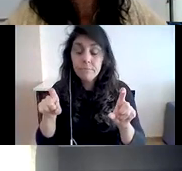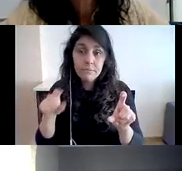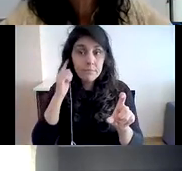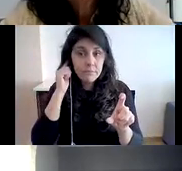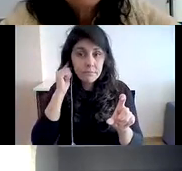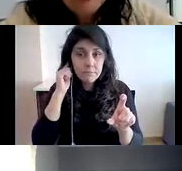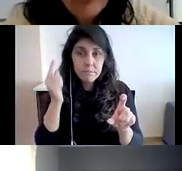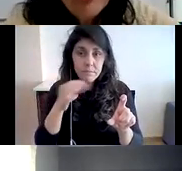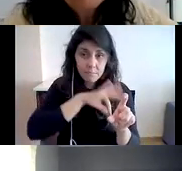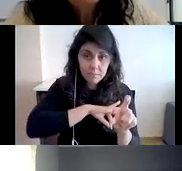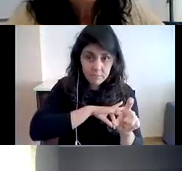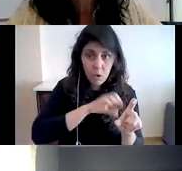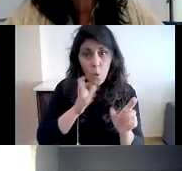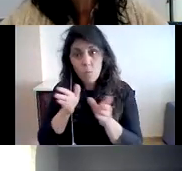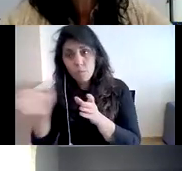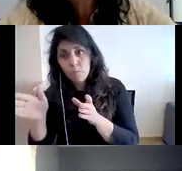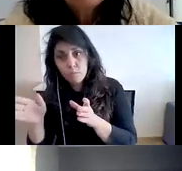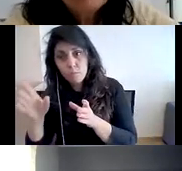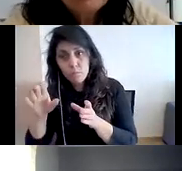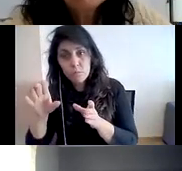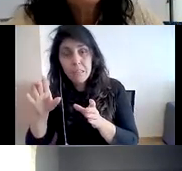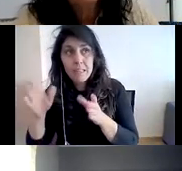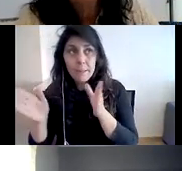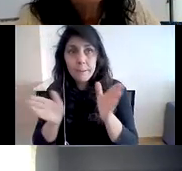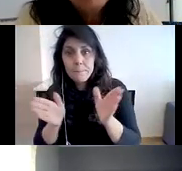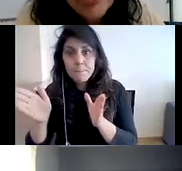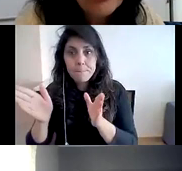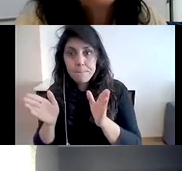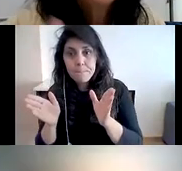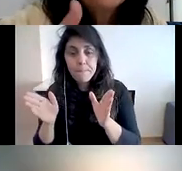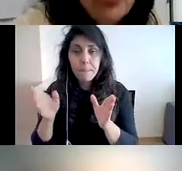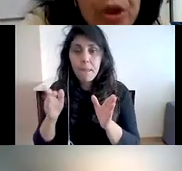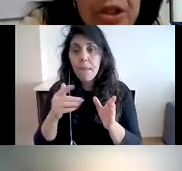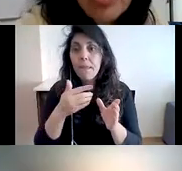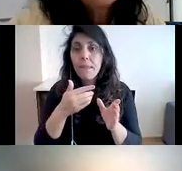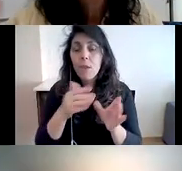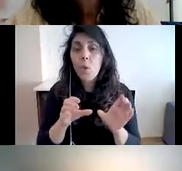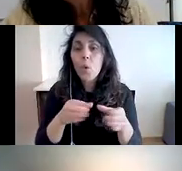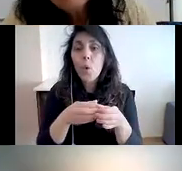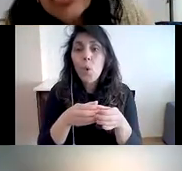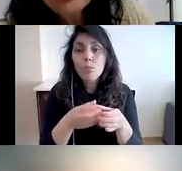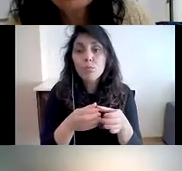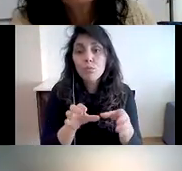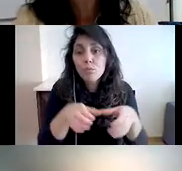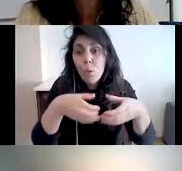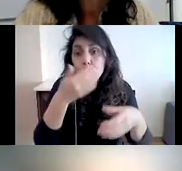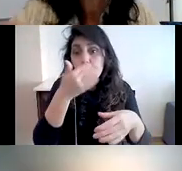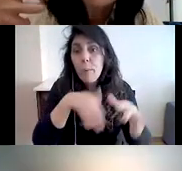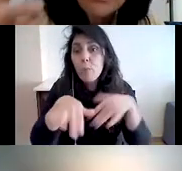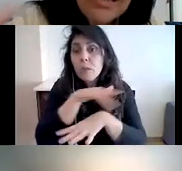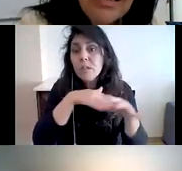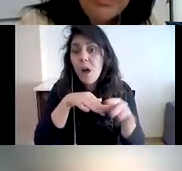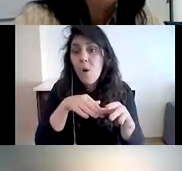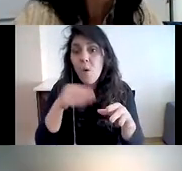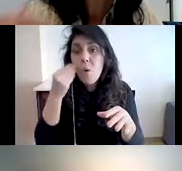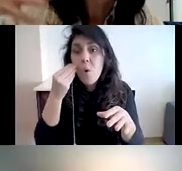há concentração de segmentos da população, portanto, de origens e destinos sociais,